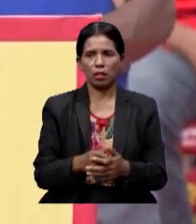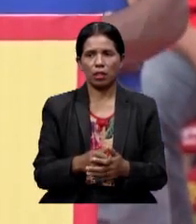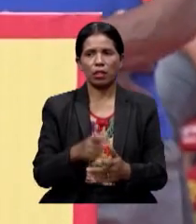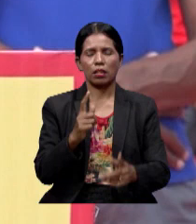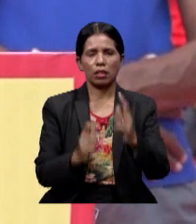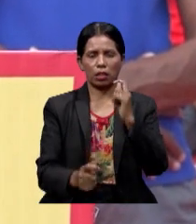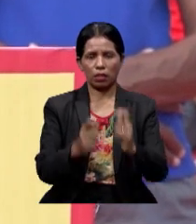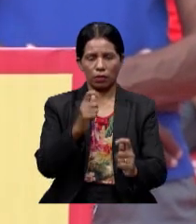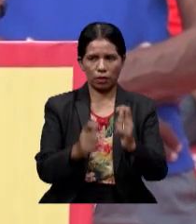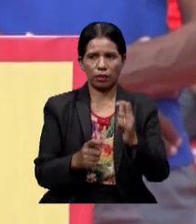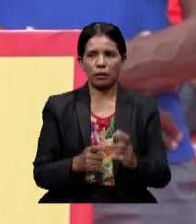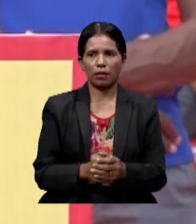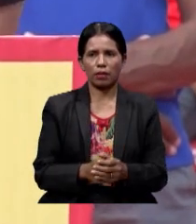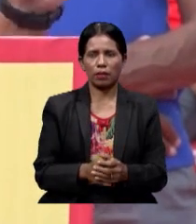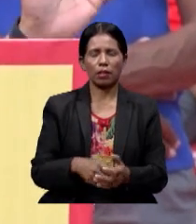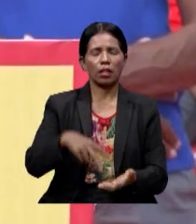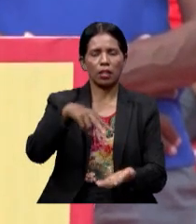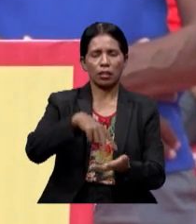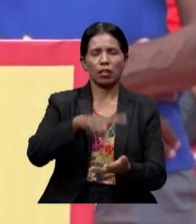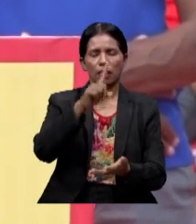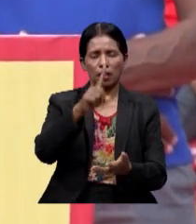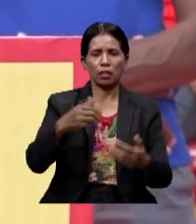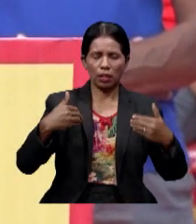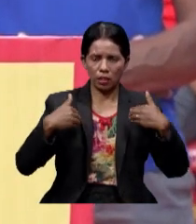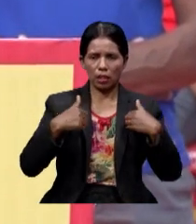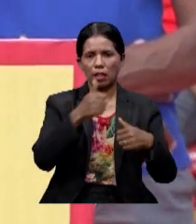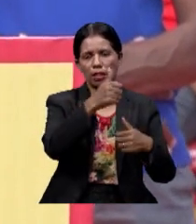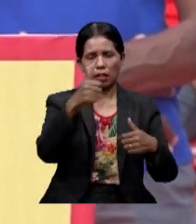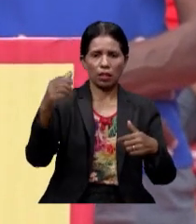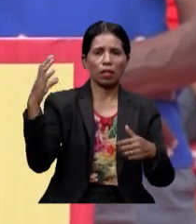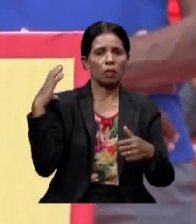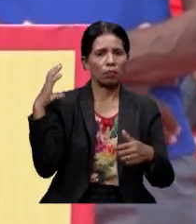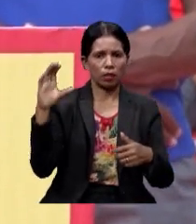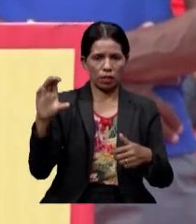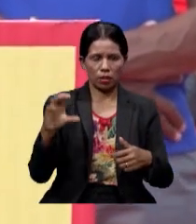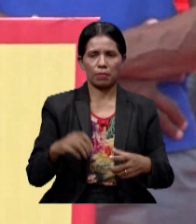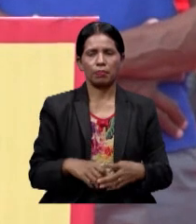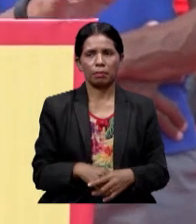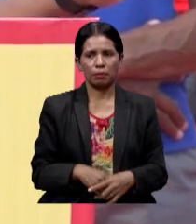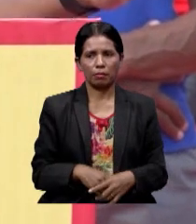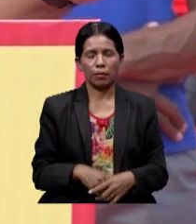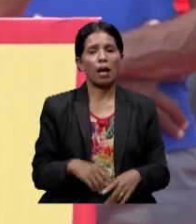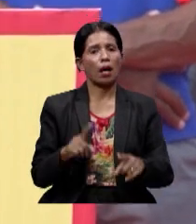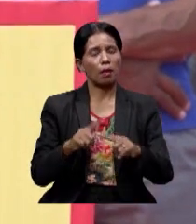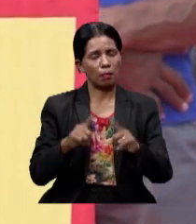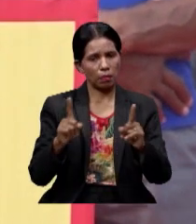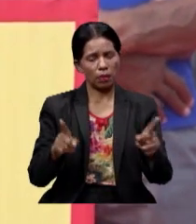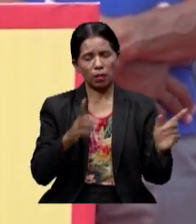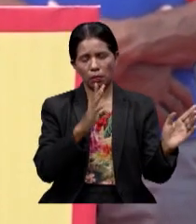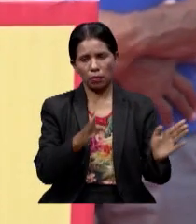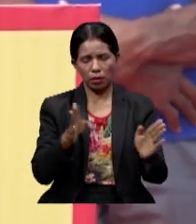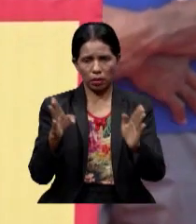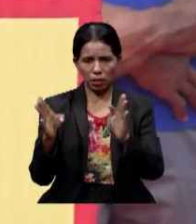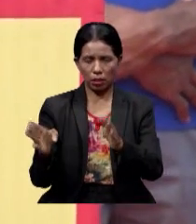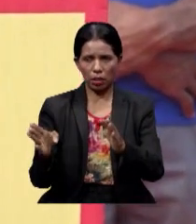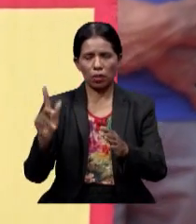tribunais. I ring hat de ida ni kompetensi, ida ni kompetensi. Mai be processo governação